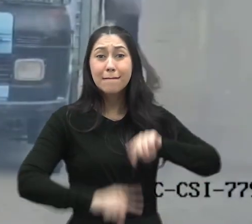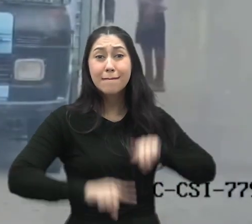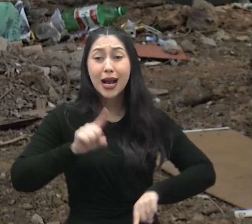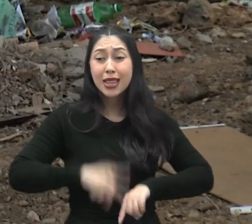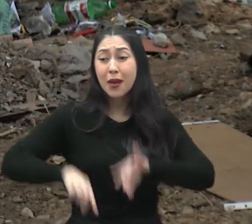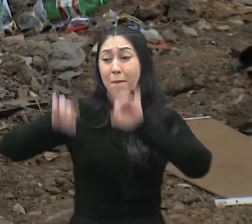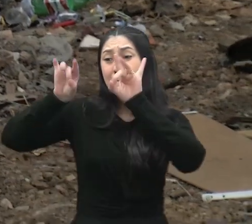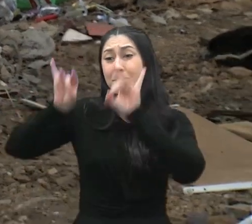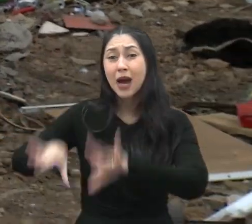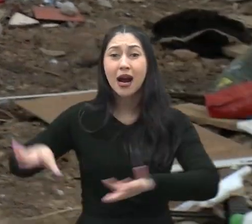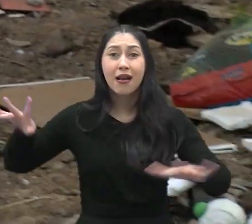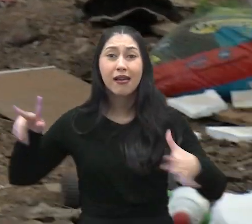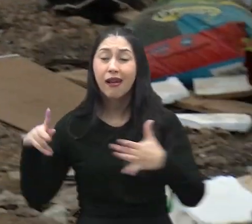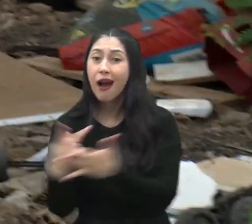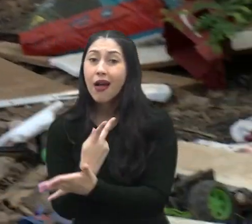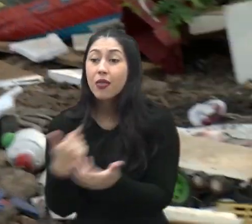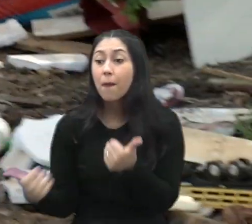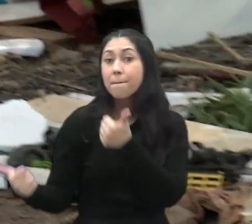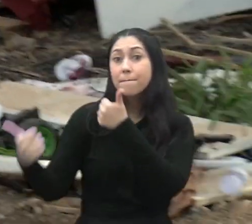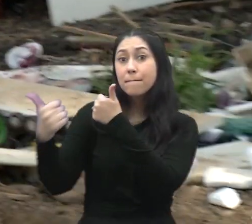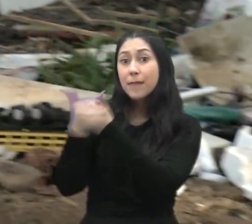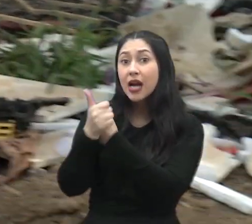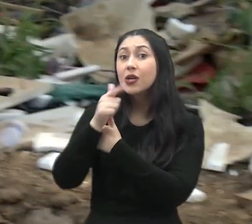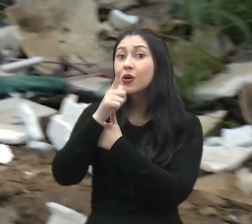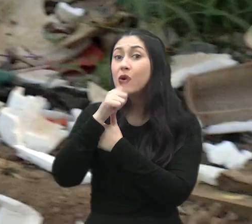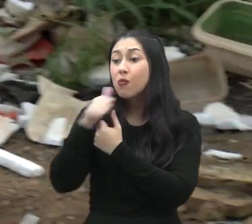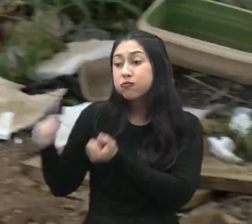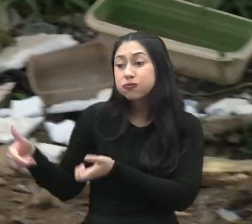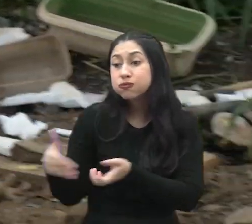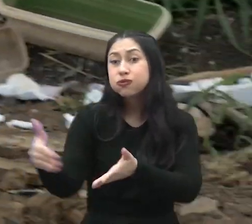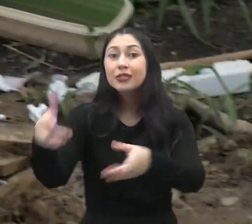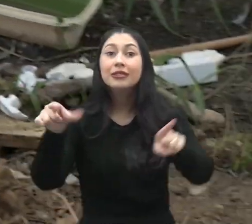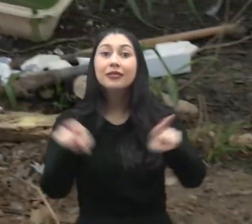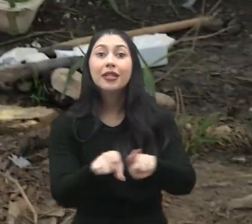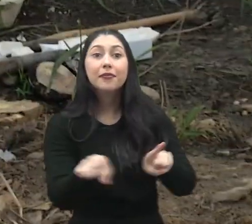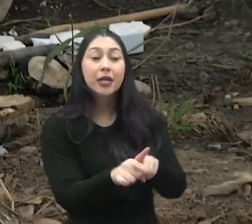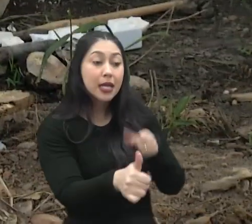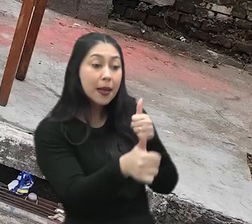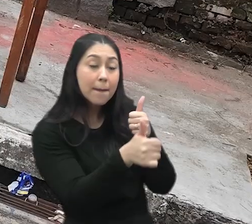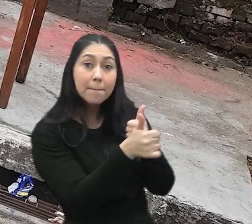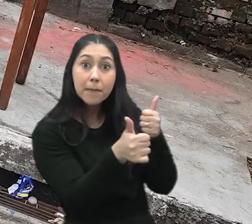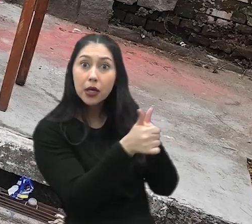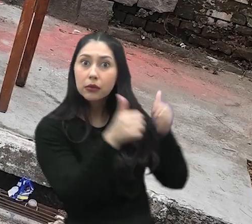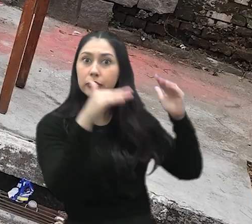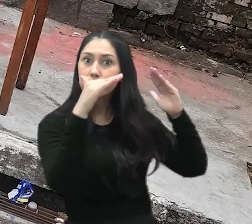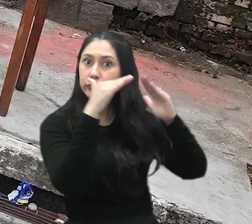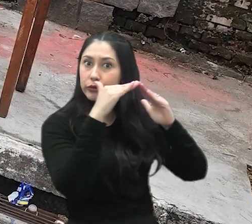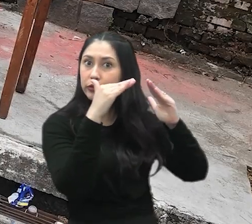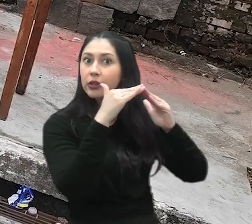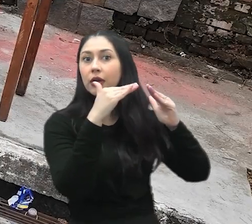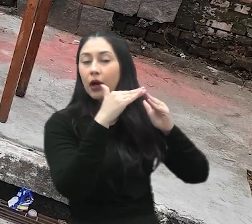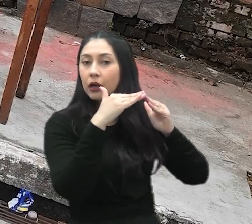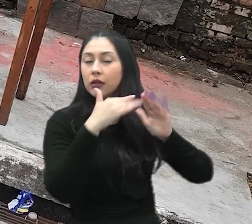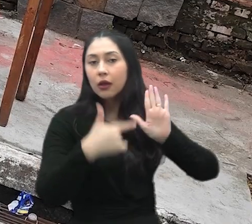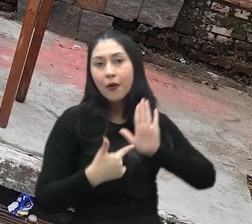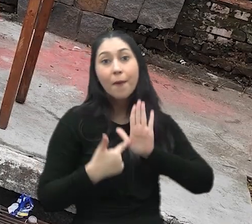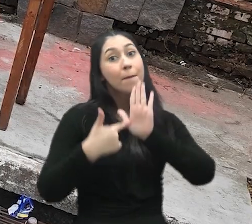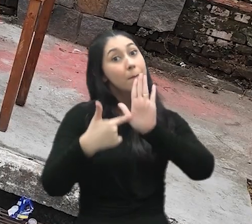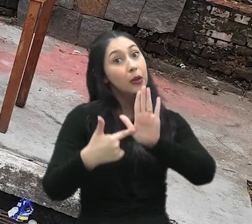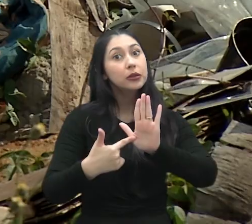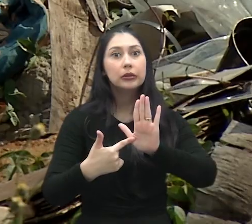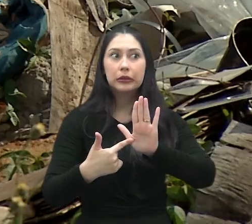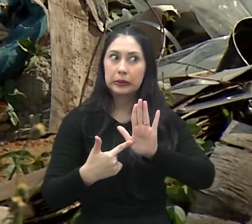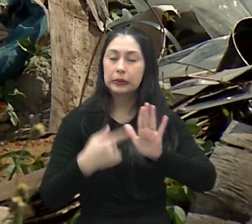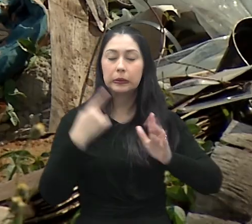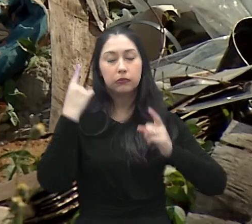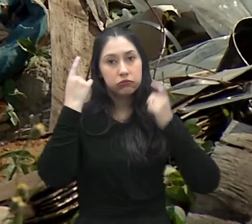São José. Entulhos jogados em terrenos baldios, às margens de córregos e até próximo de áreas